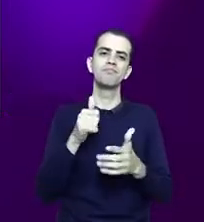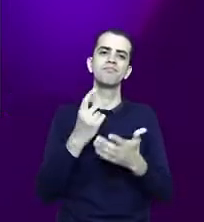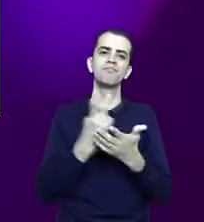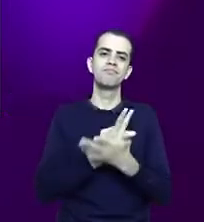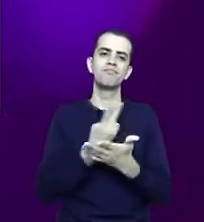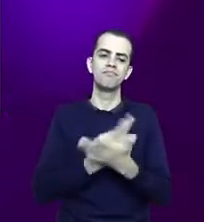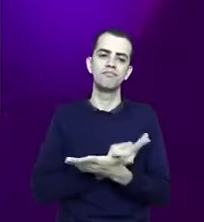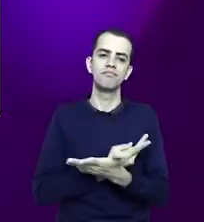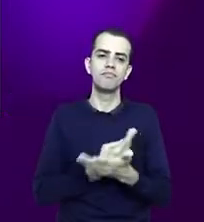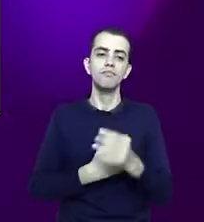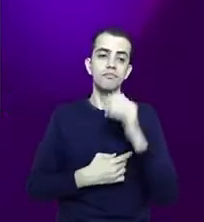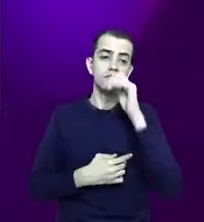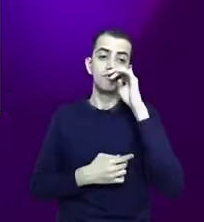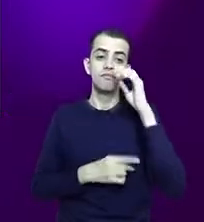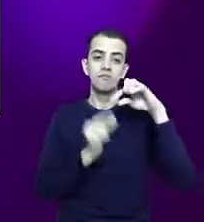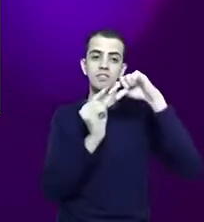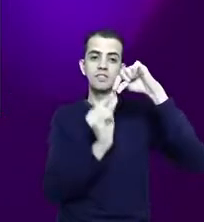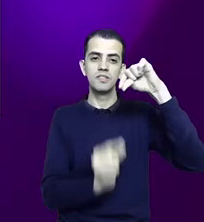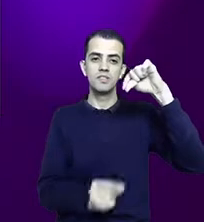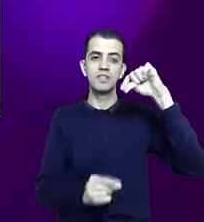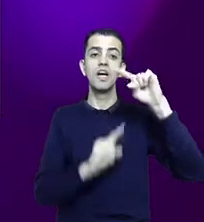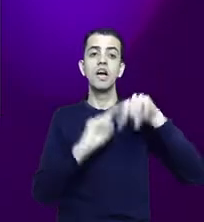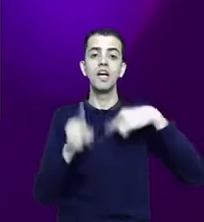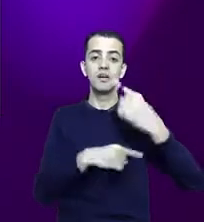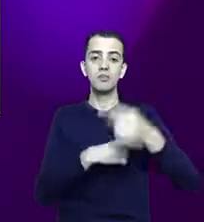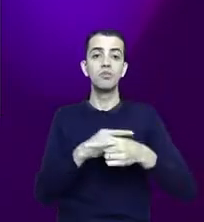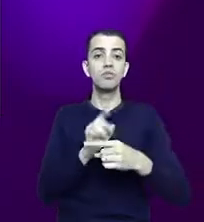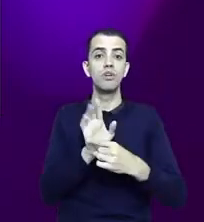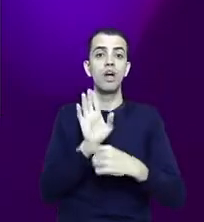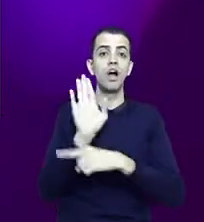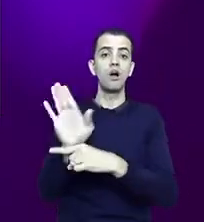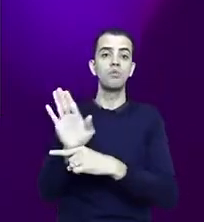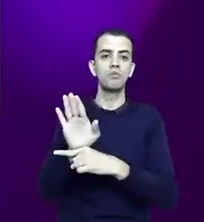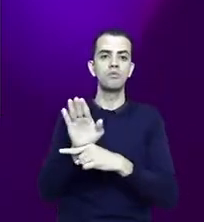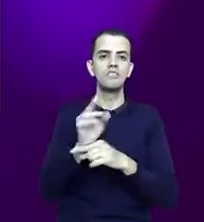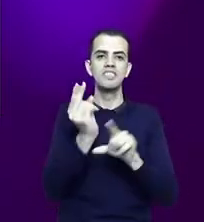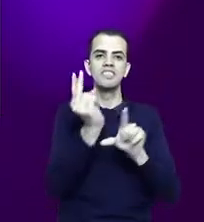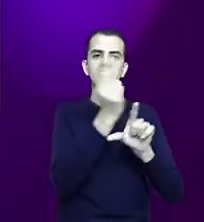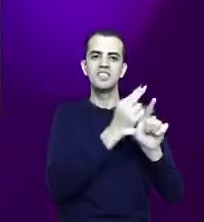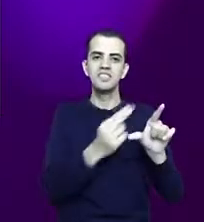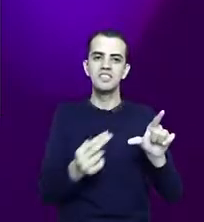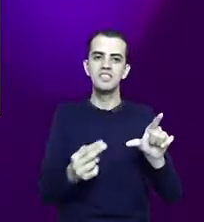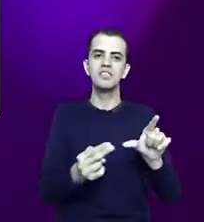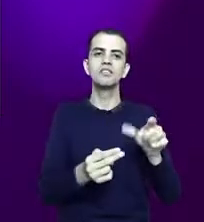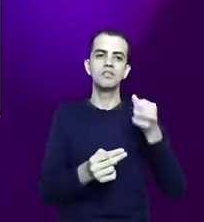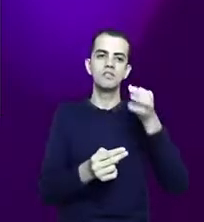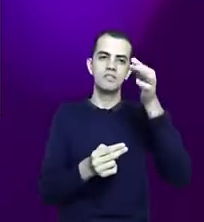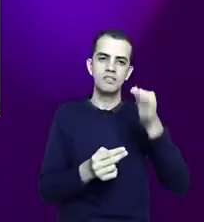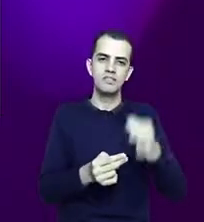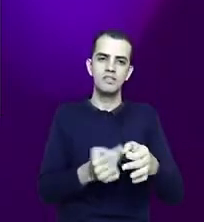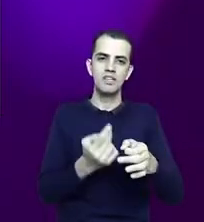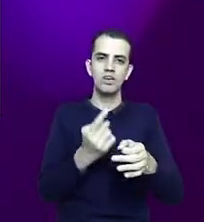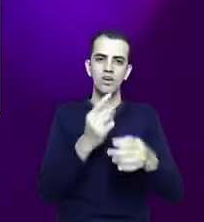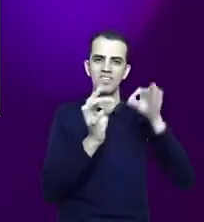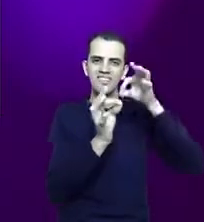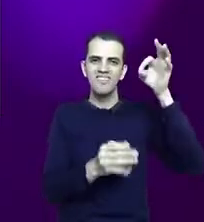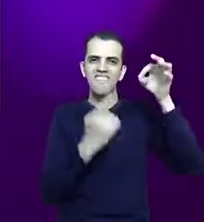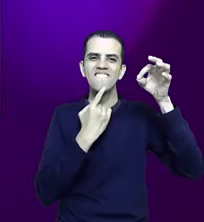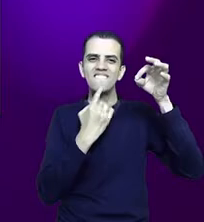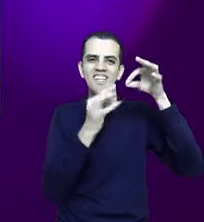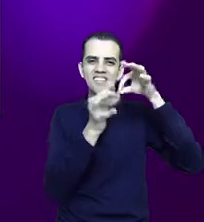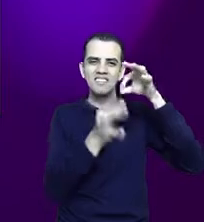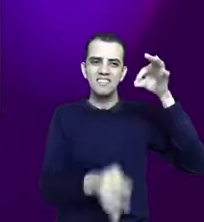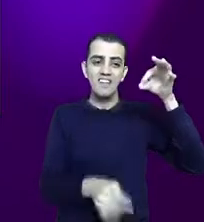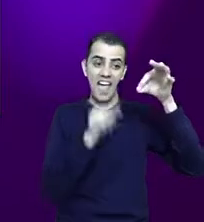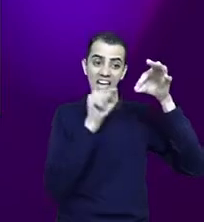na tíbia, então foi desenhado um guia cirúrgico e, através desse guia cirúrgico, inserido um fio guia para orientar a